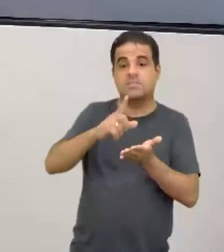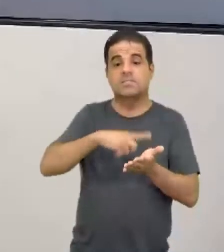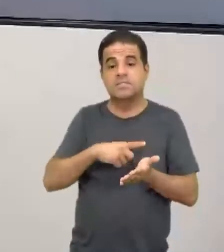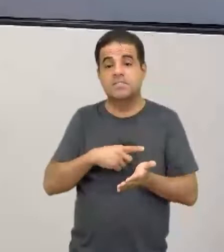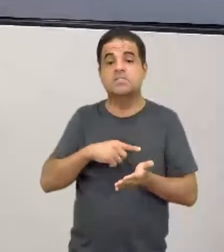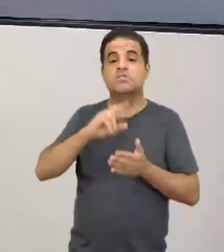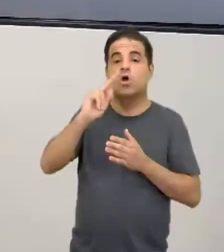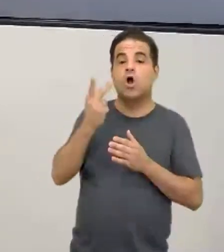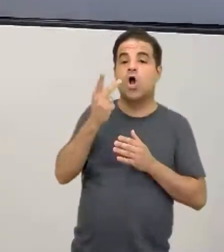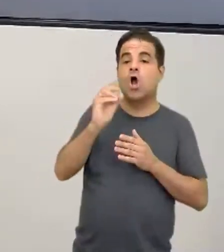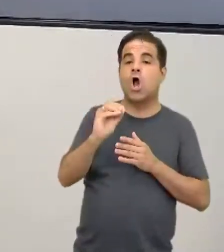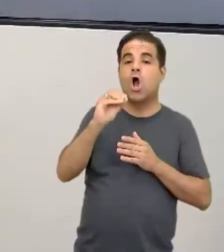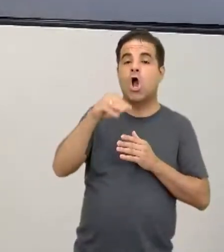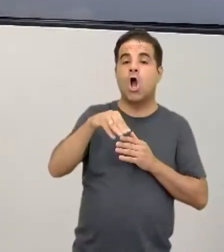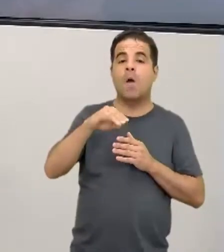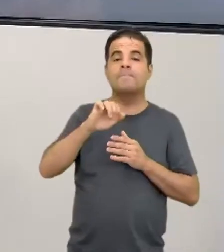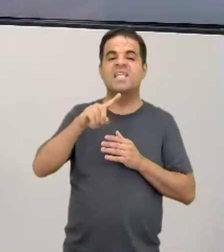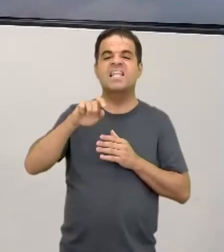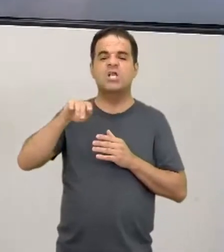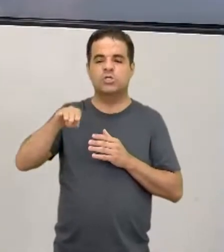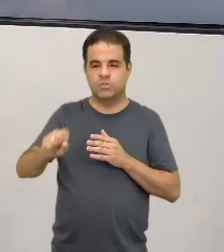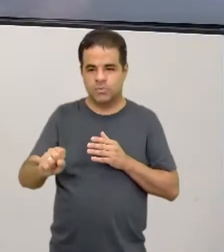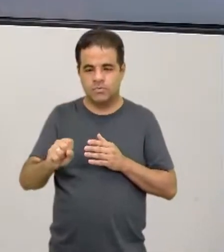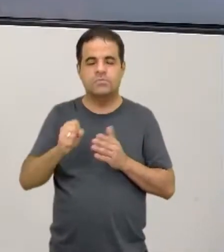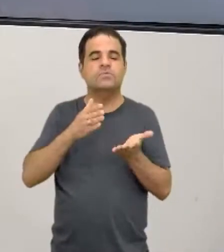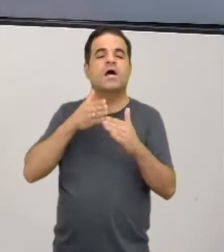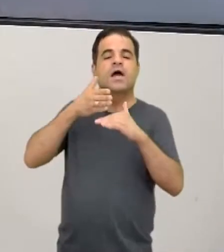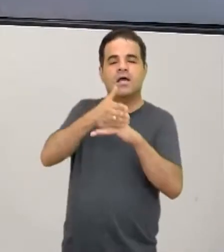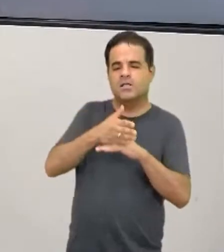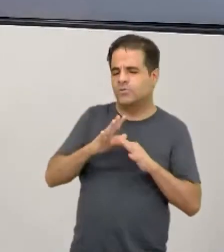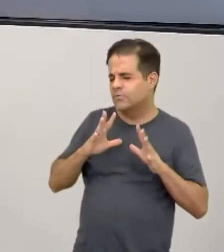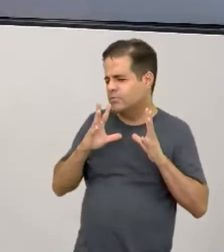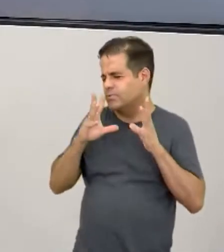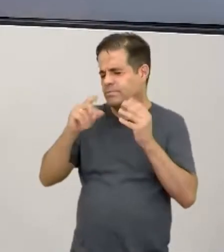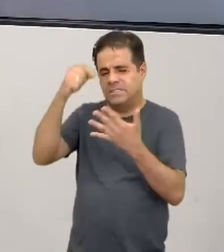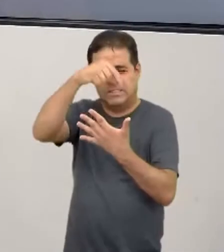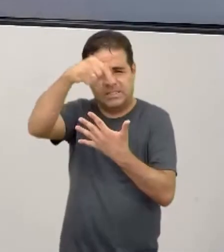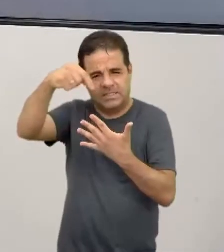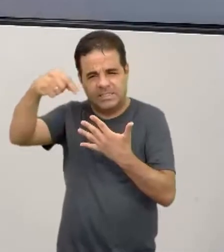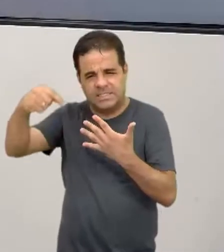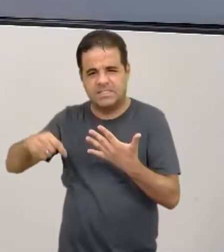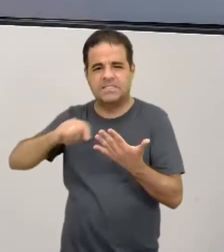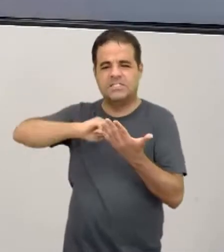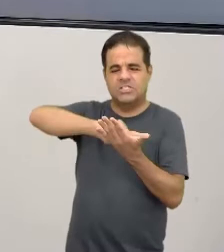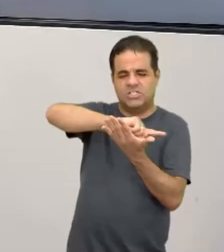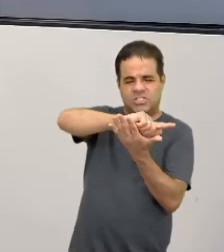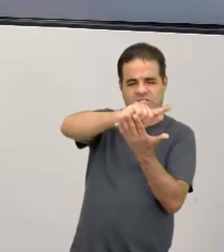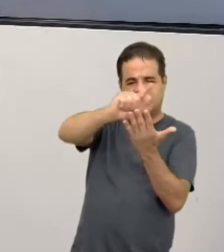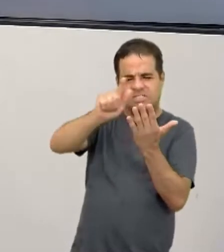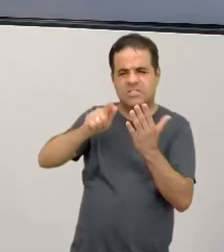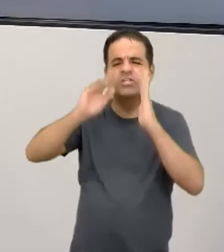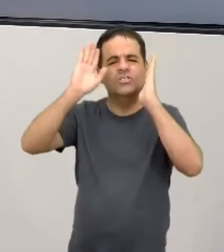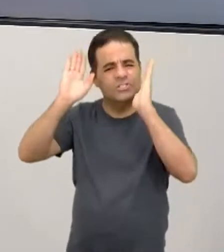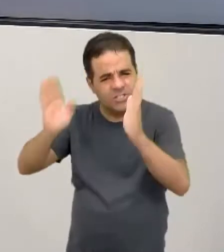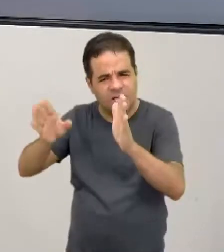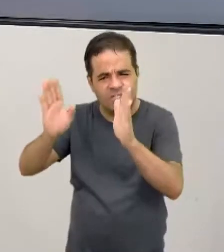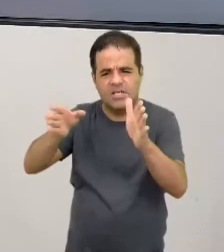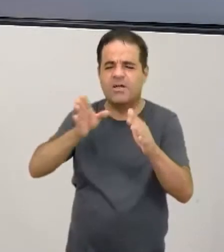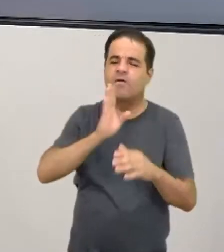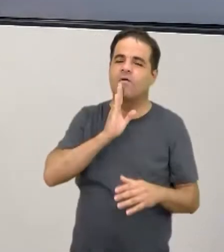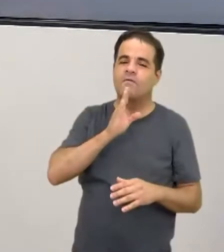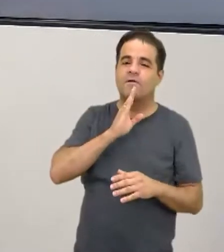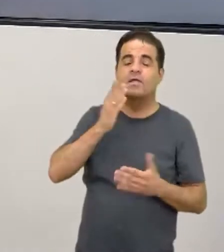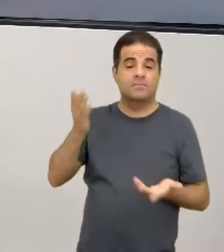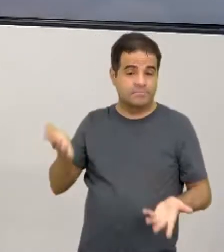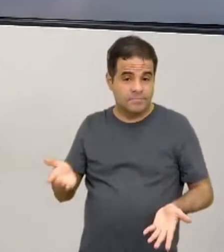os hominídeos. E aí a gente entra com todos aqueles gêneros, né, que a gente já conhece,